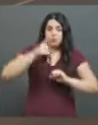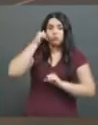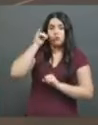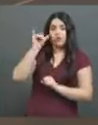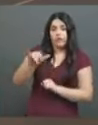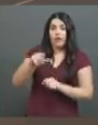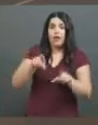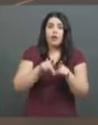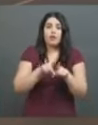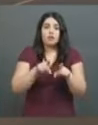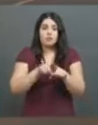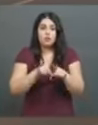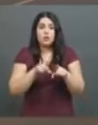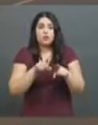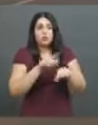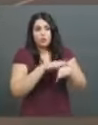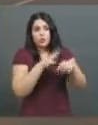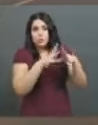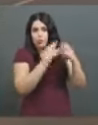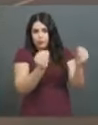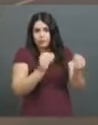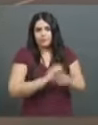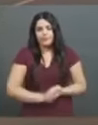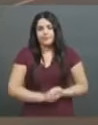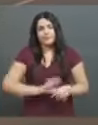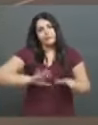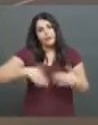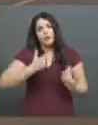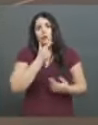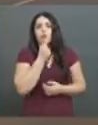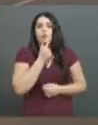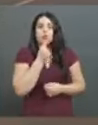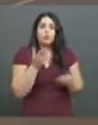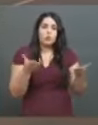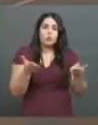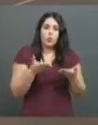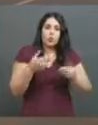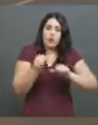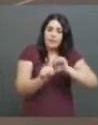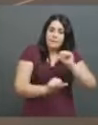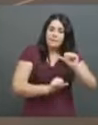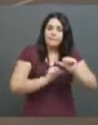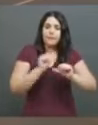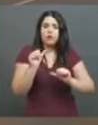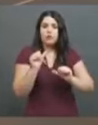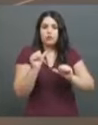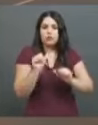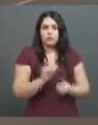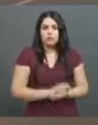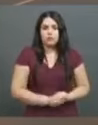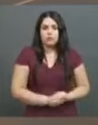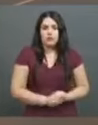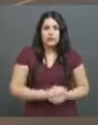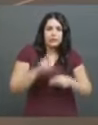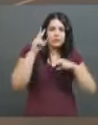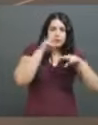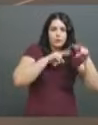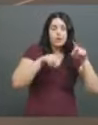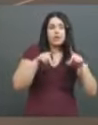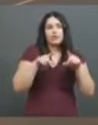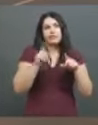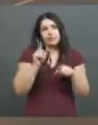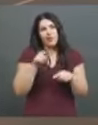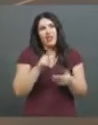seja da forma de reabilitação. Então, os homens hoje estão mudando esse conceito, aliás, esse